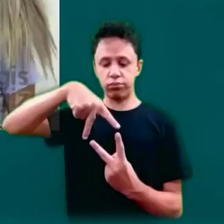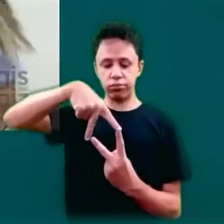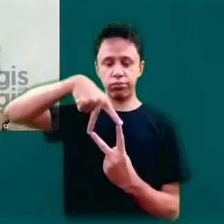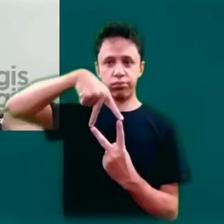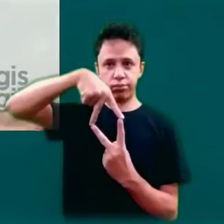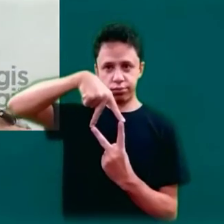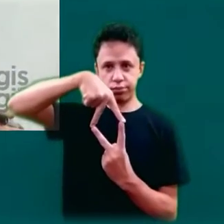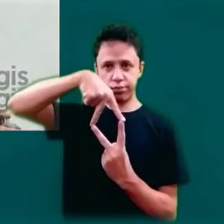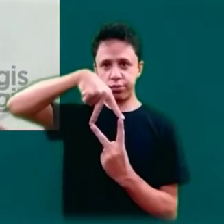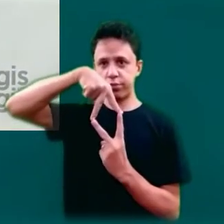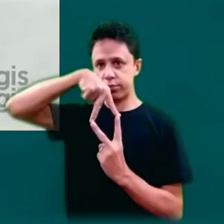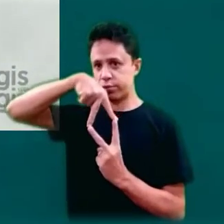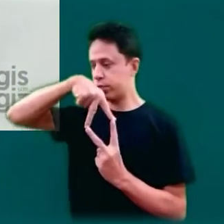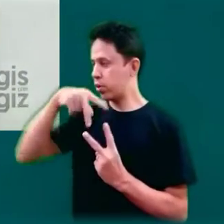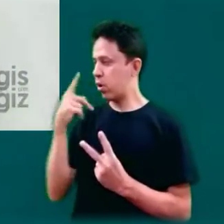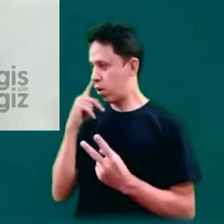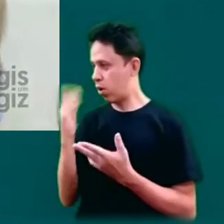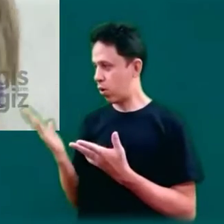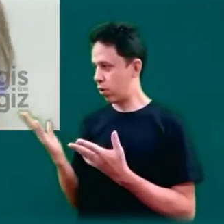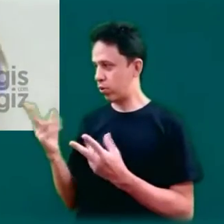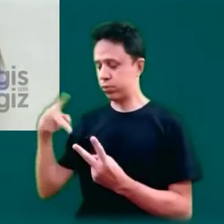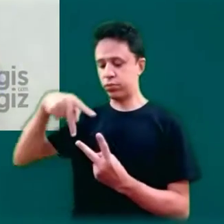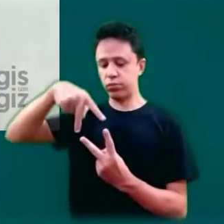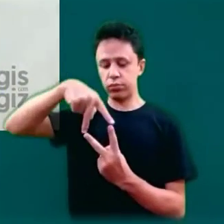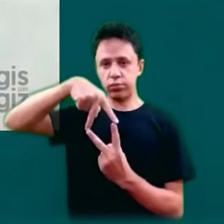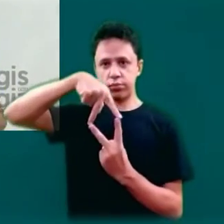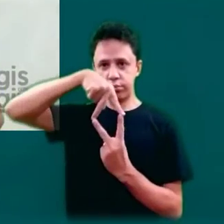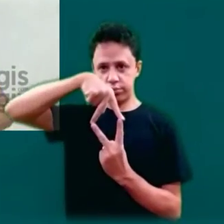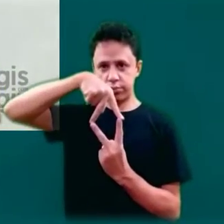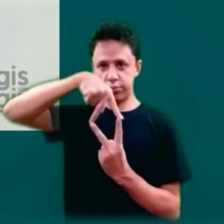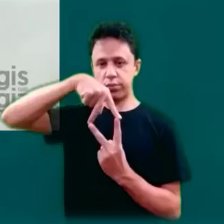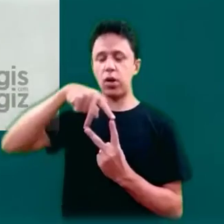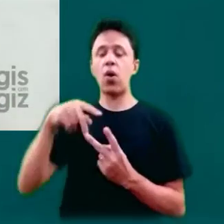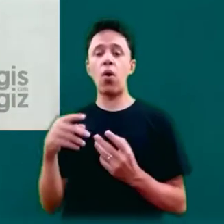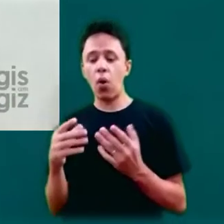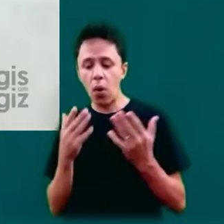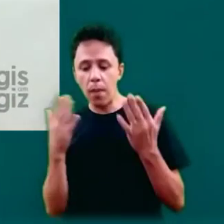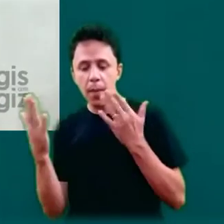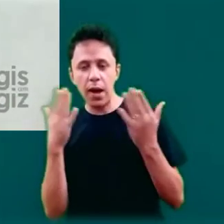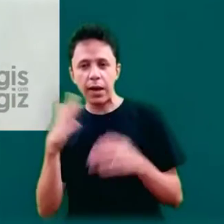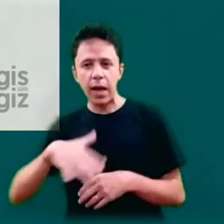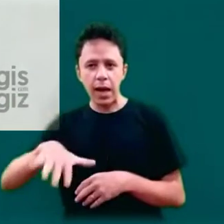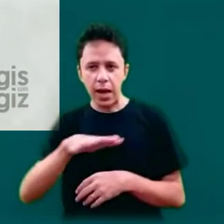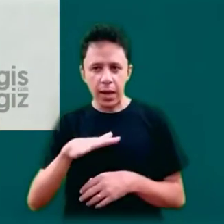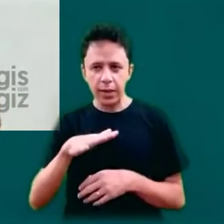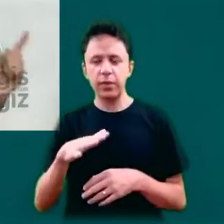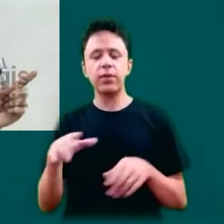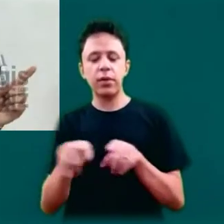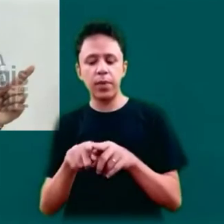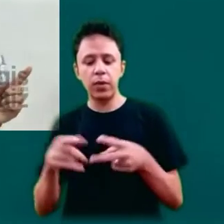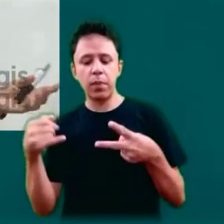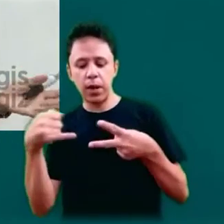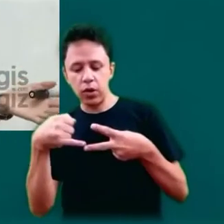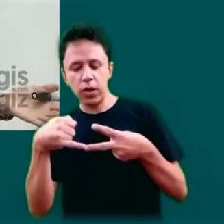ele é um paralelogramo, né, gente? Mas vamos dar uma mexidinha aqui no formato dele, para nós compararmos então a área dele com a área de